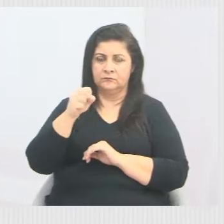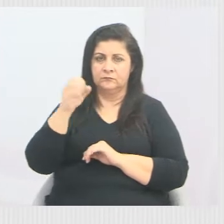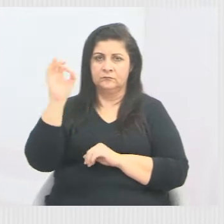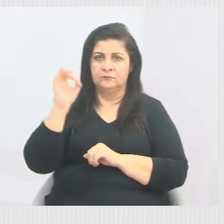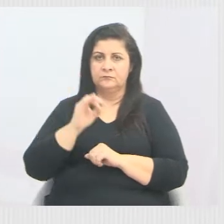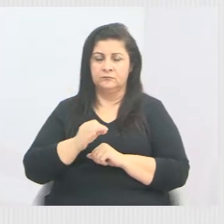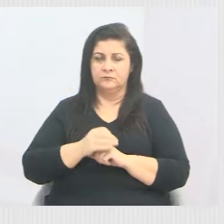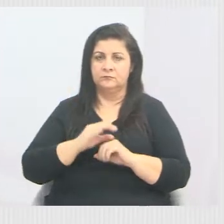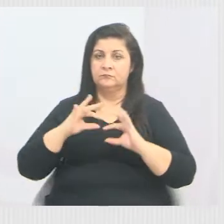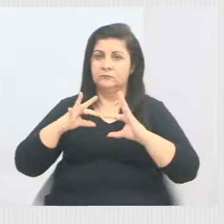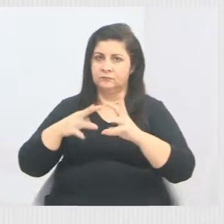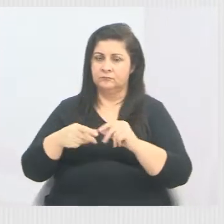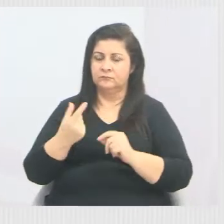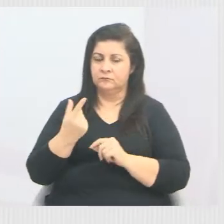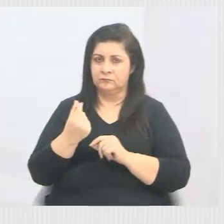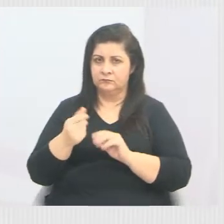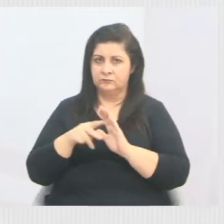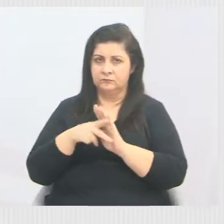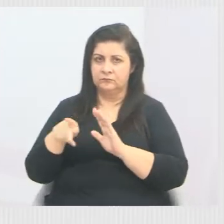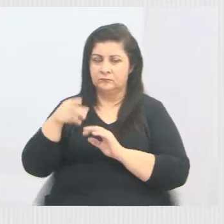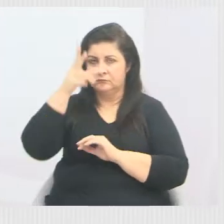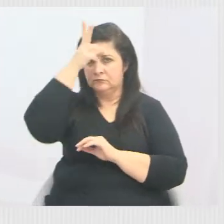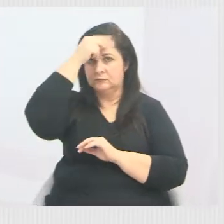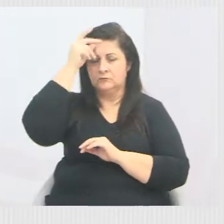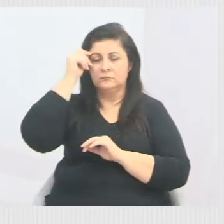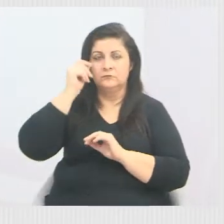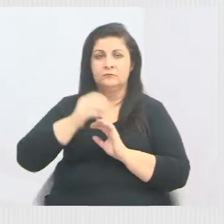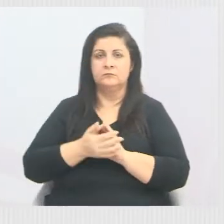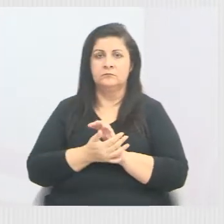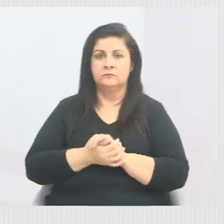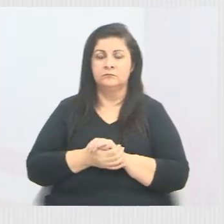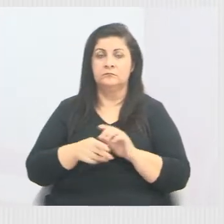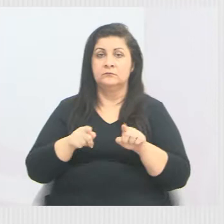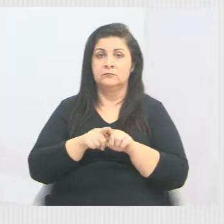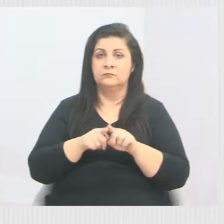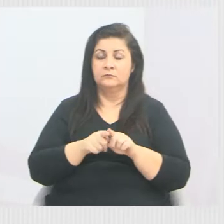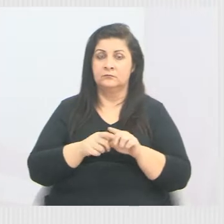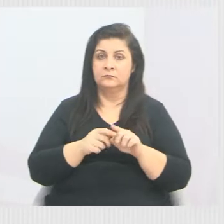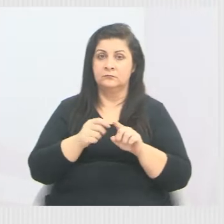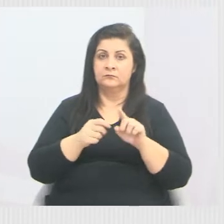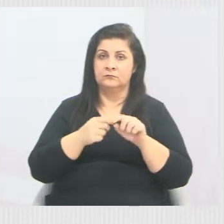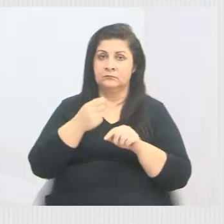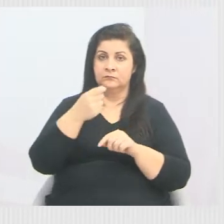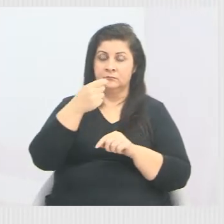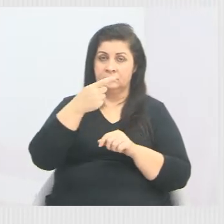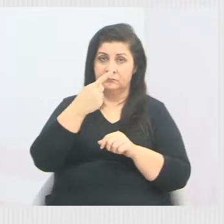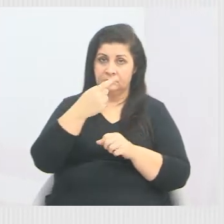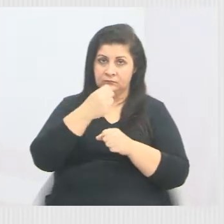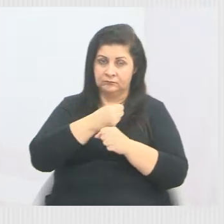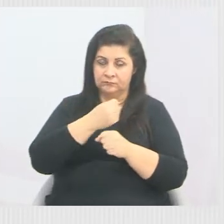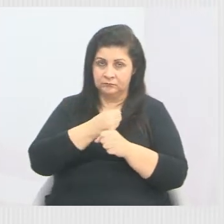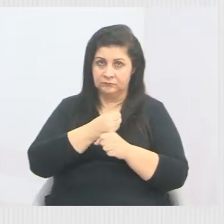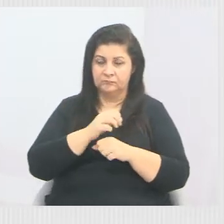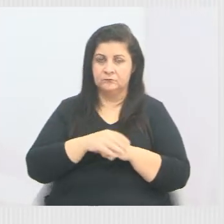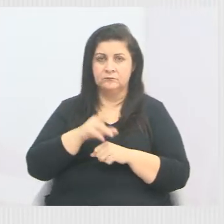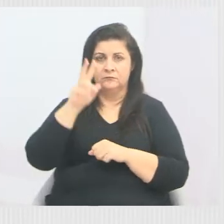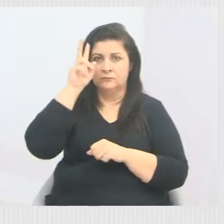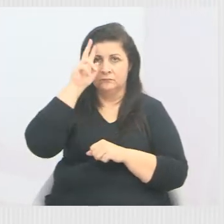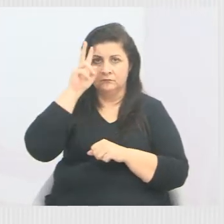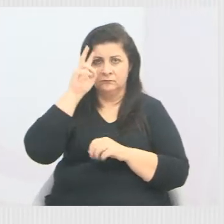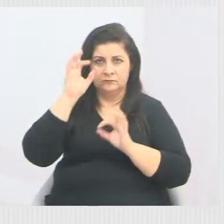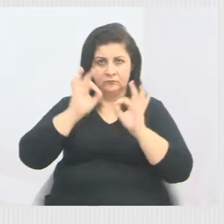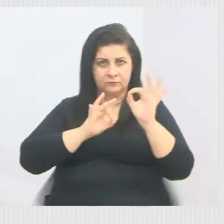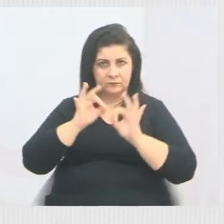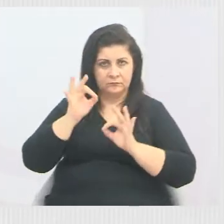33,68% da receita corrente líquida. Aqui também é dos últimos 12 meses. Então, lembrando sempre que, para fazer